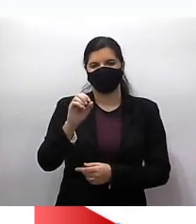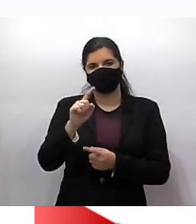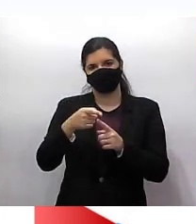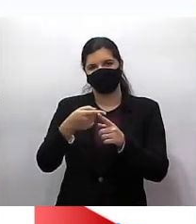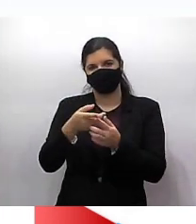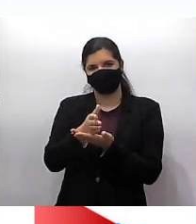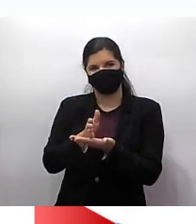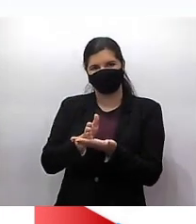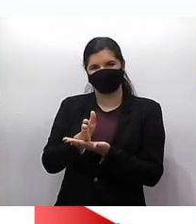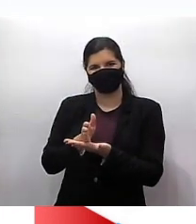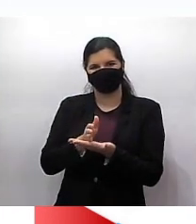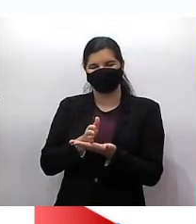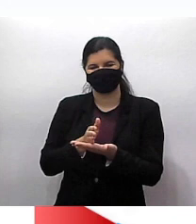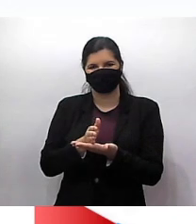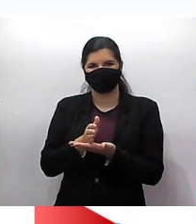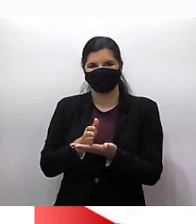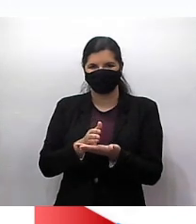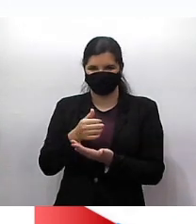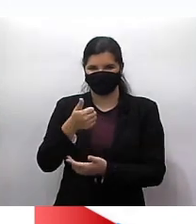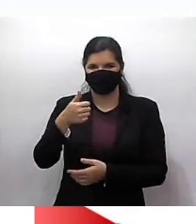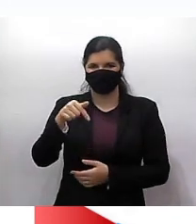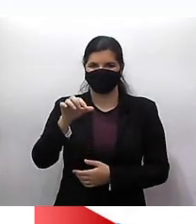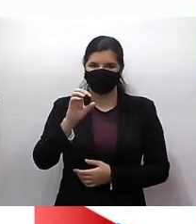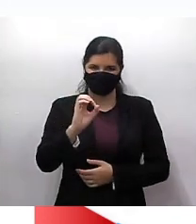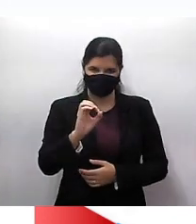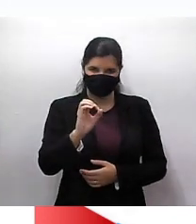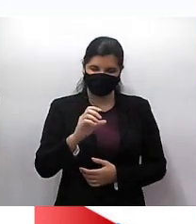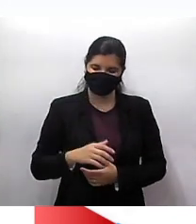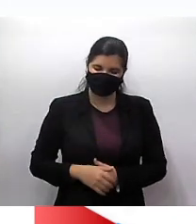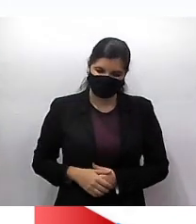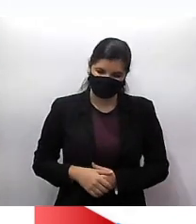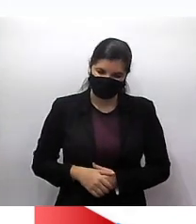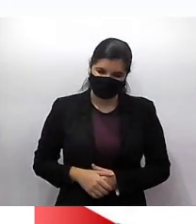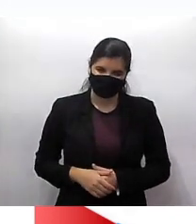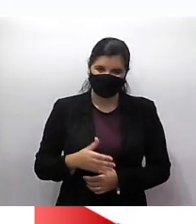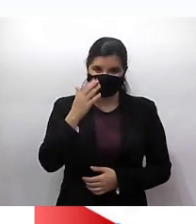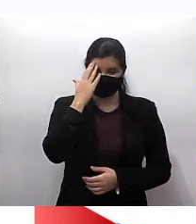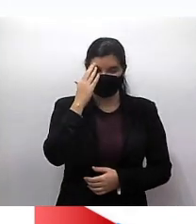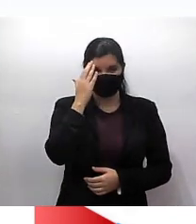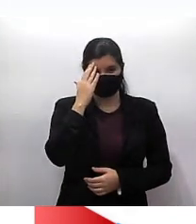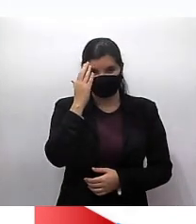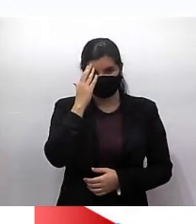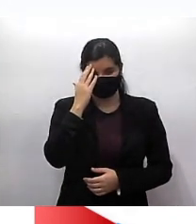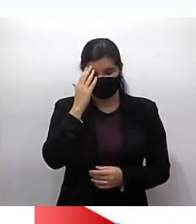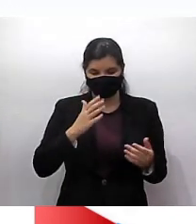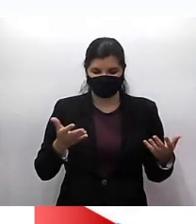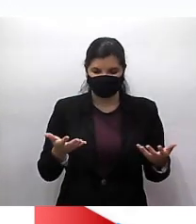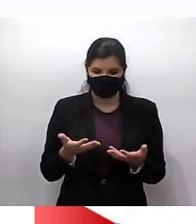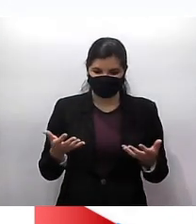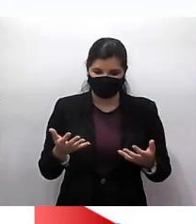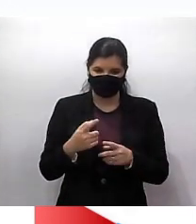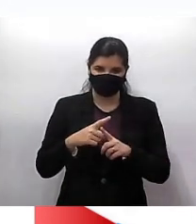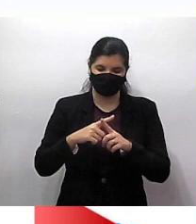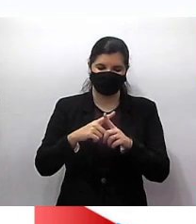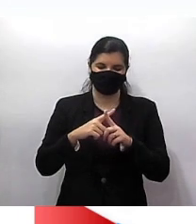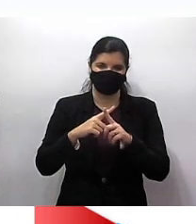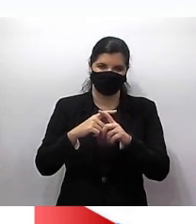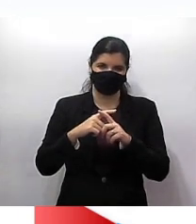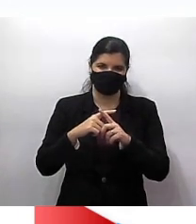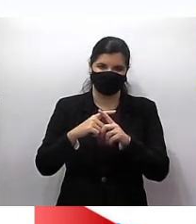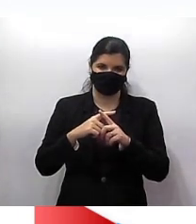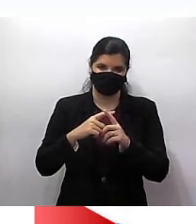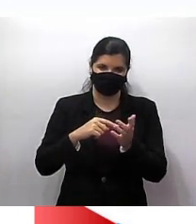metade de 340, que é 170. Tranquilo? Deu para entender? Aí agora eu vou multiplicar. Na